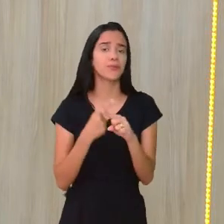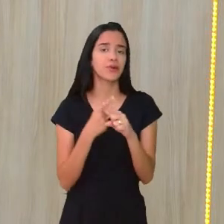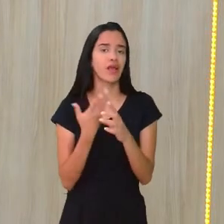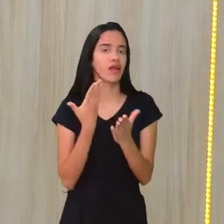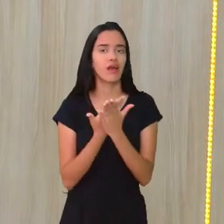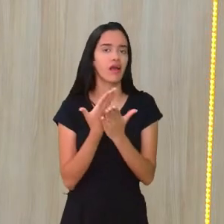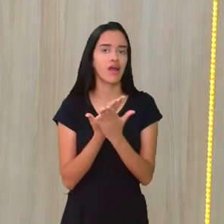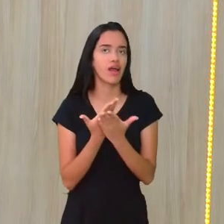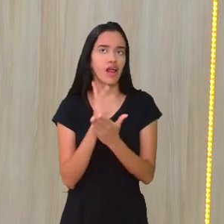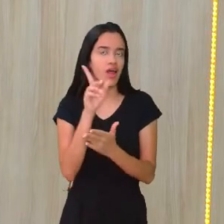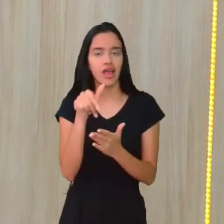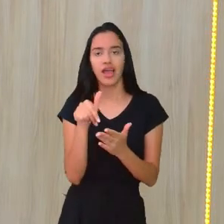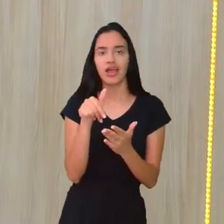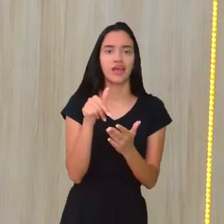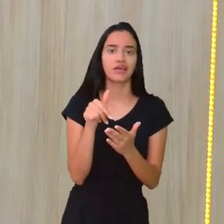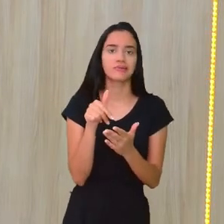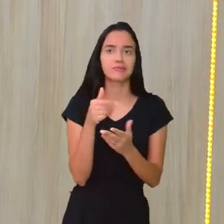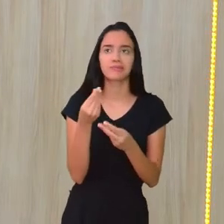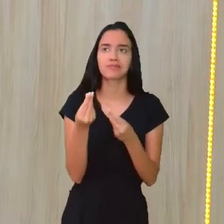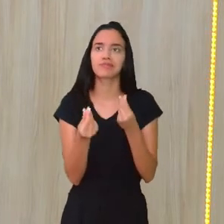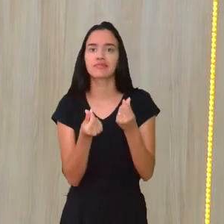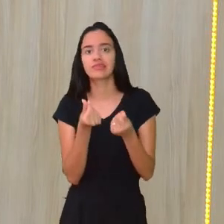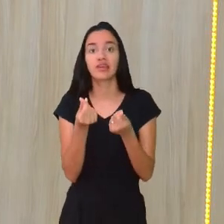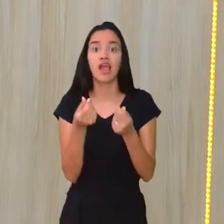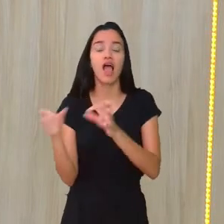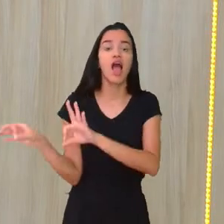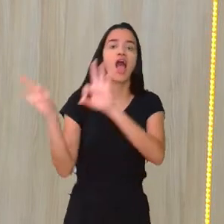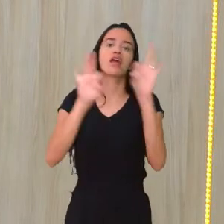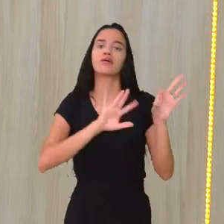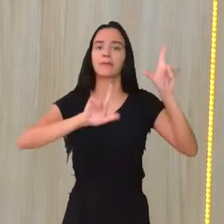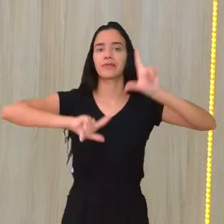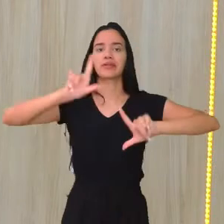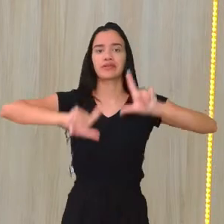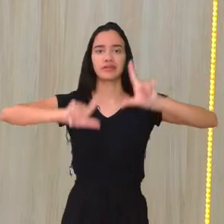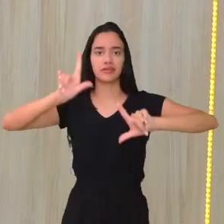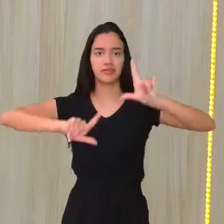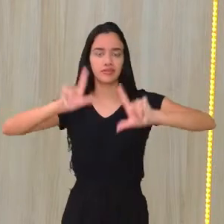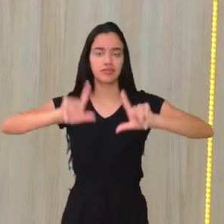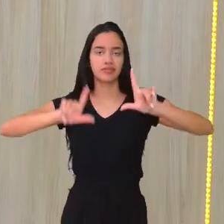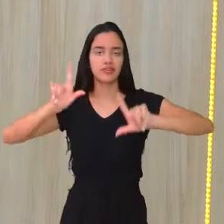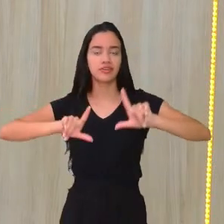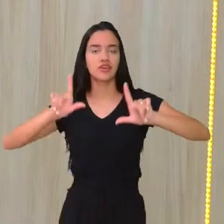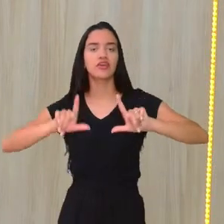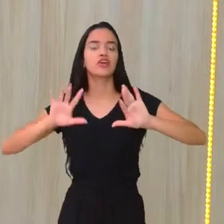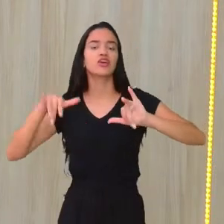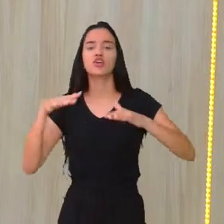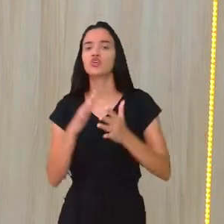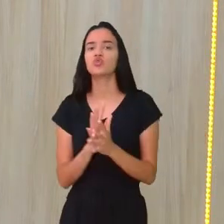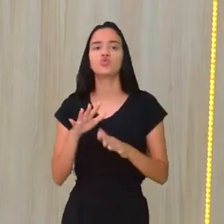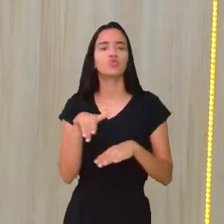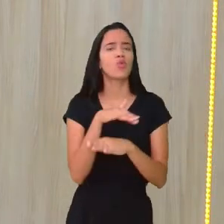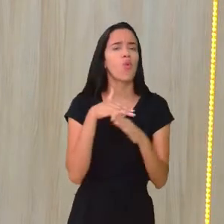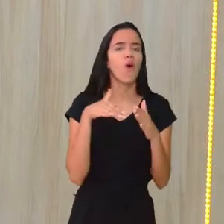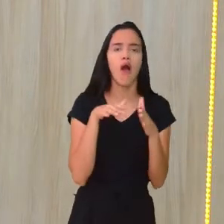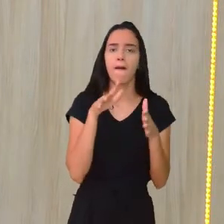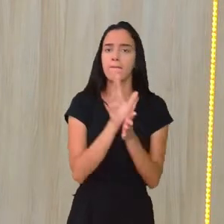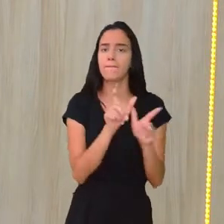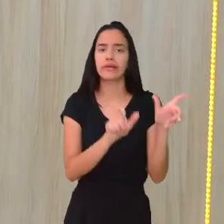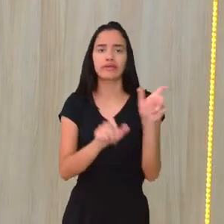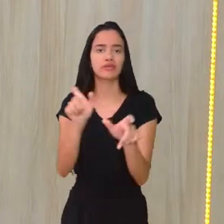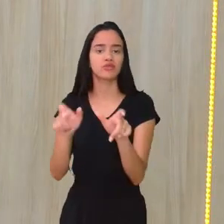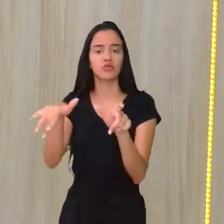aula está sendo assistida pela TV e alcança todas as pessoas do